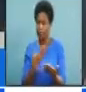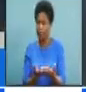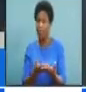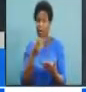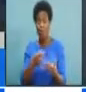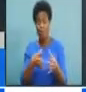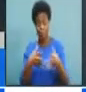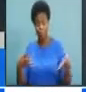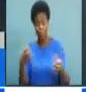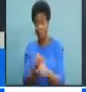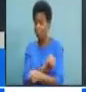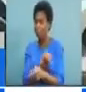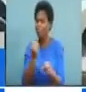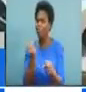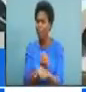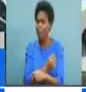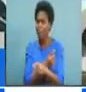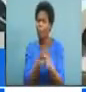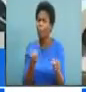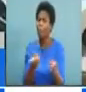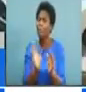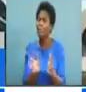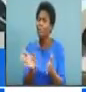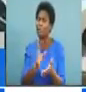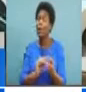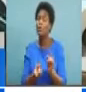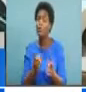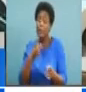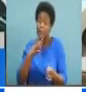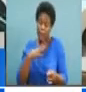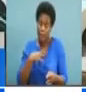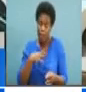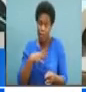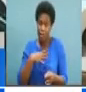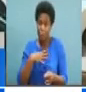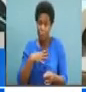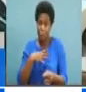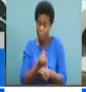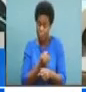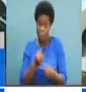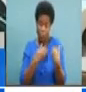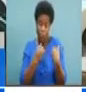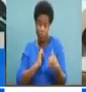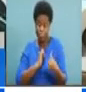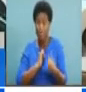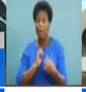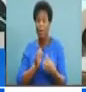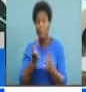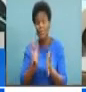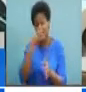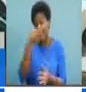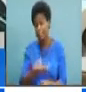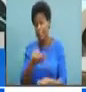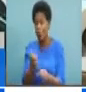nesta grande empreitada. Porque é preciso mais do que espírito de missão, é preciso, de facto, acreditar,